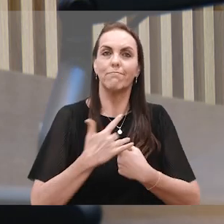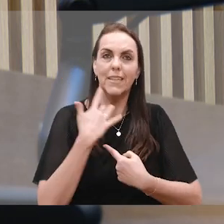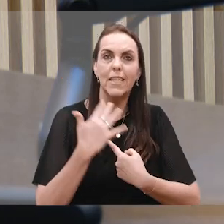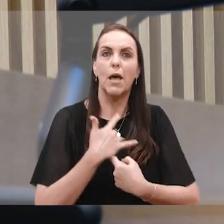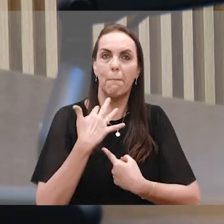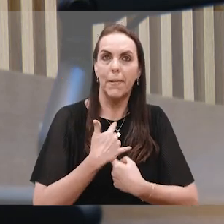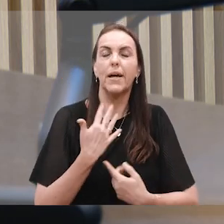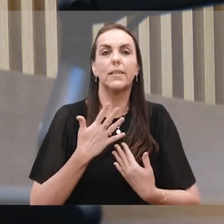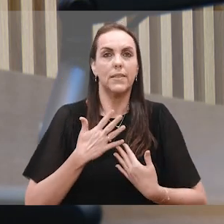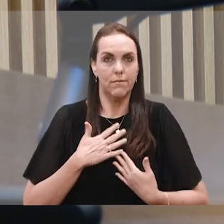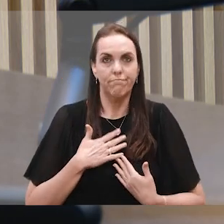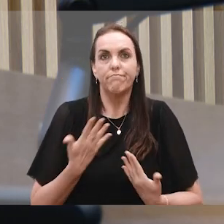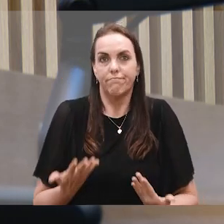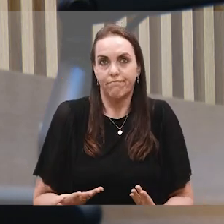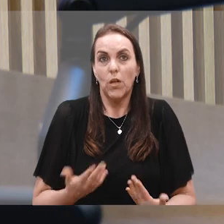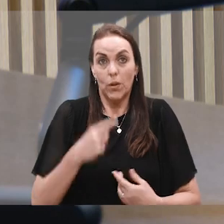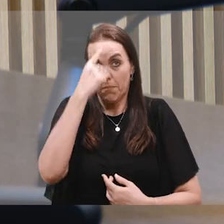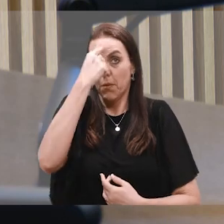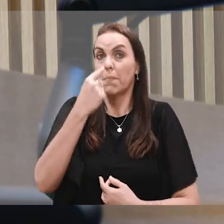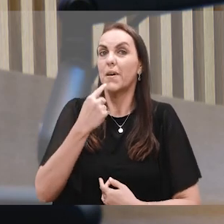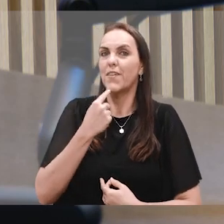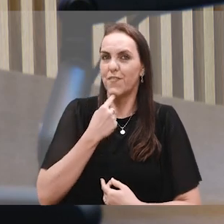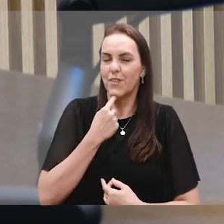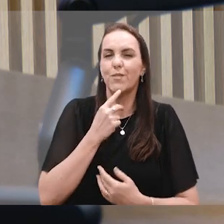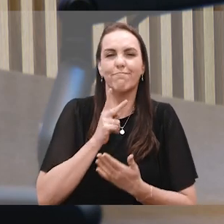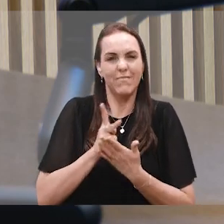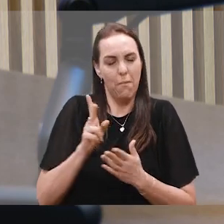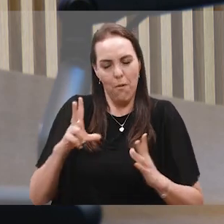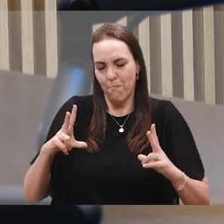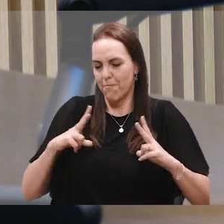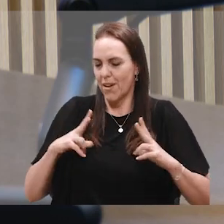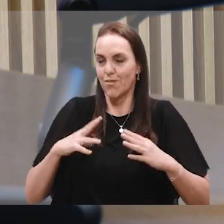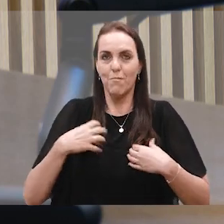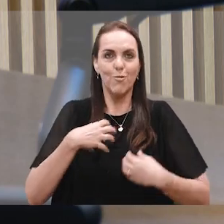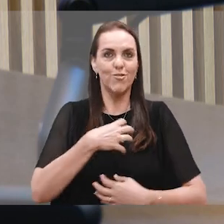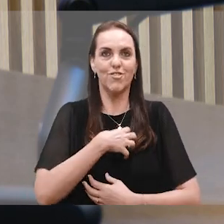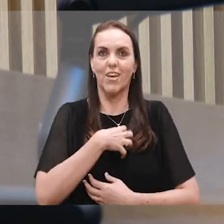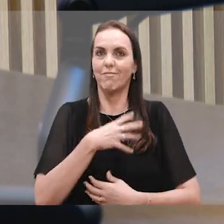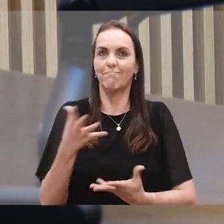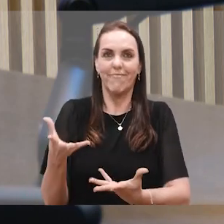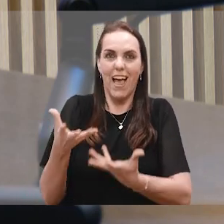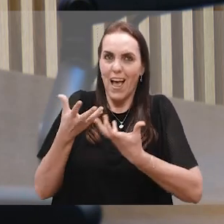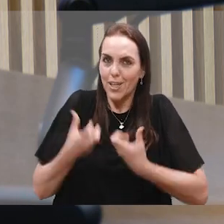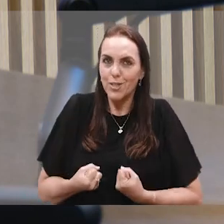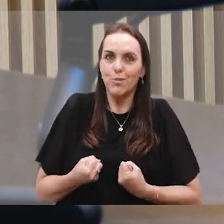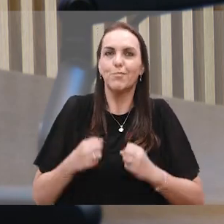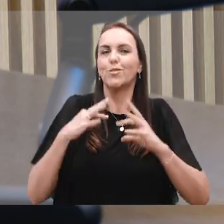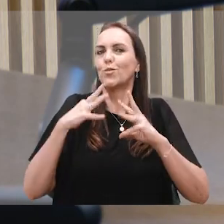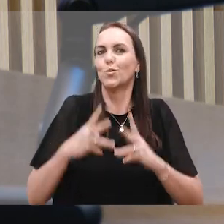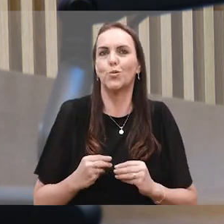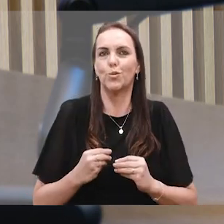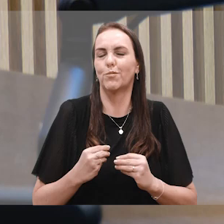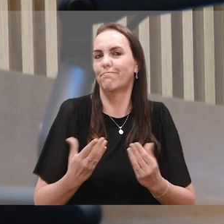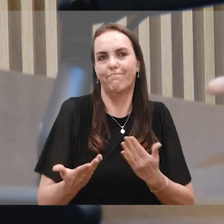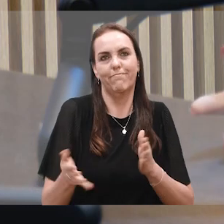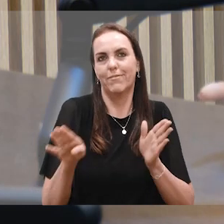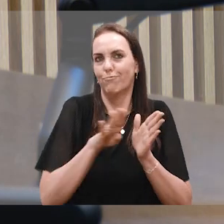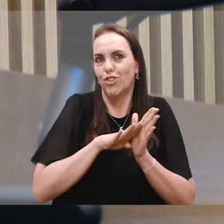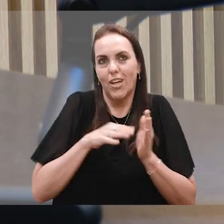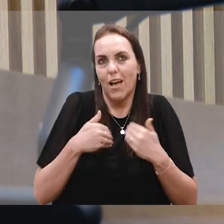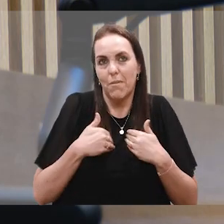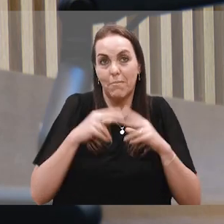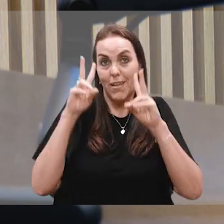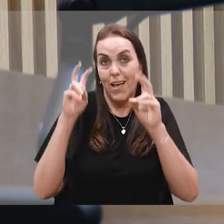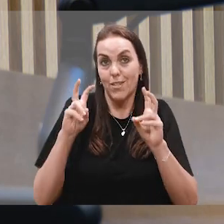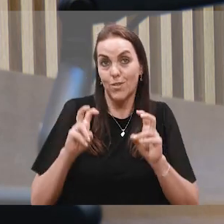te demandando e eu tenho um perfil particular que acabo assumindo tudo que chega em